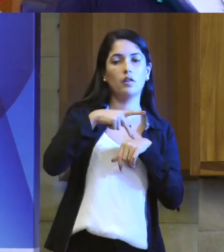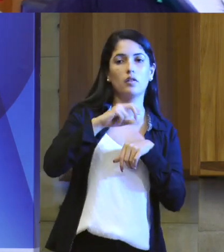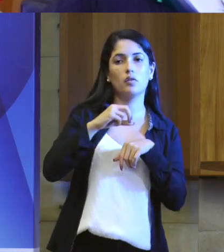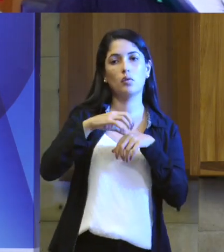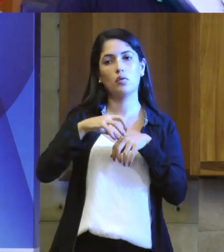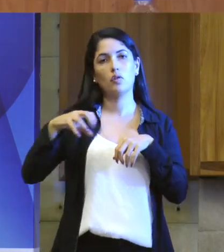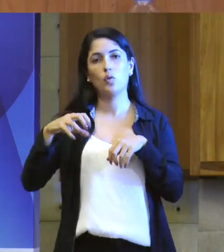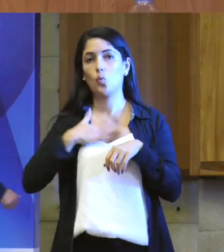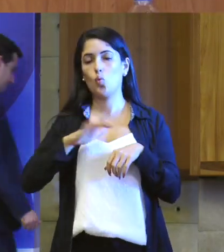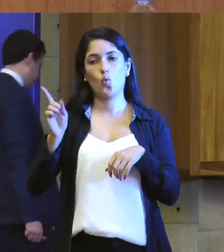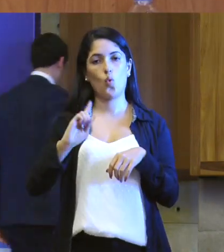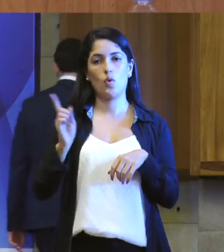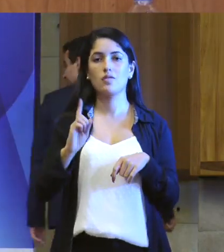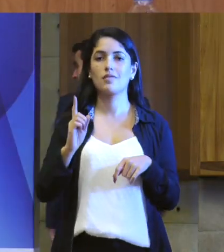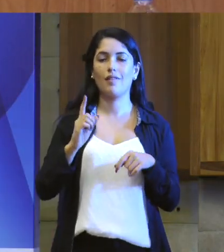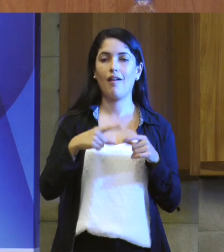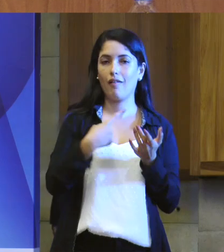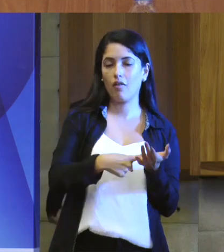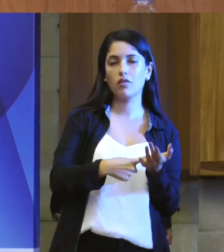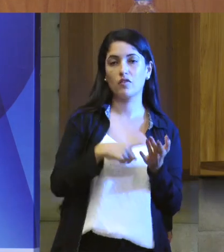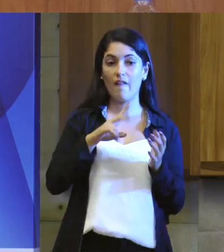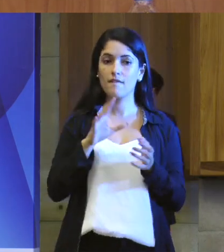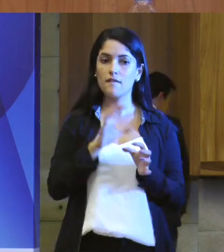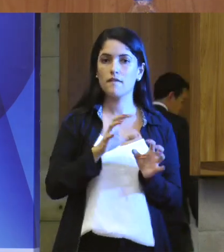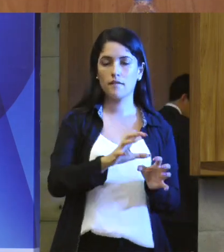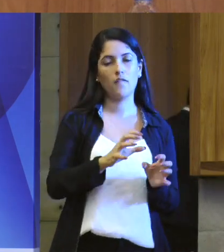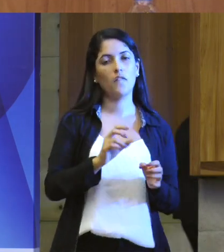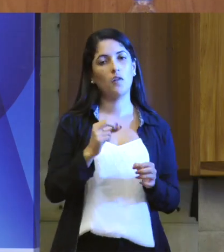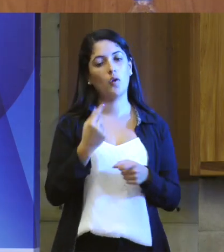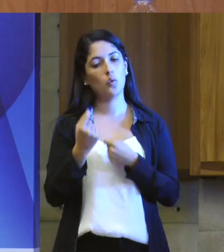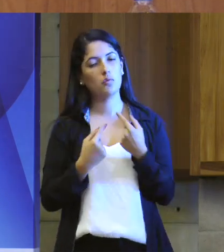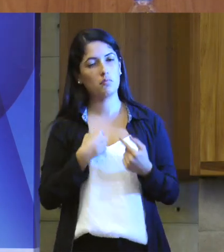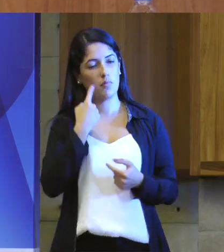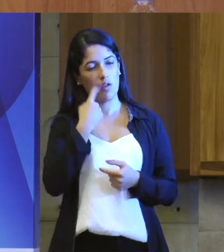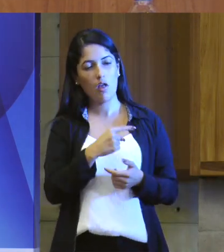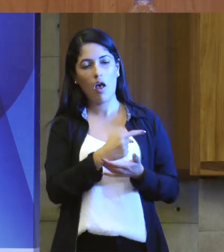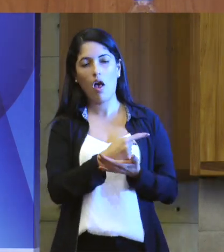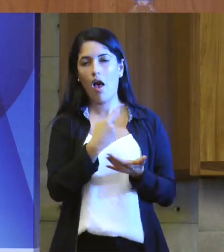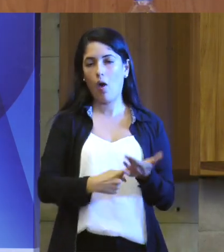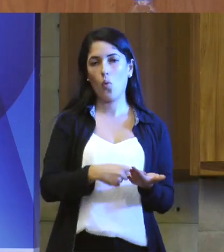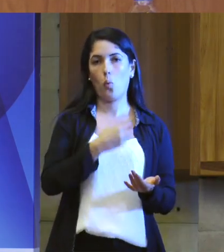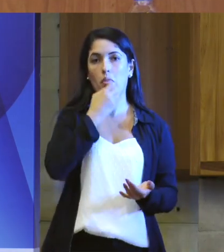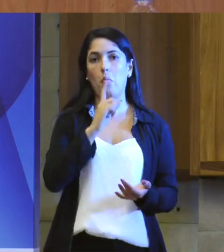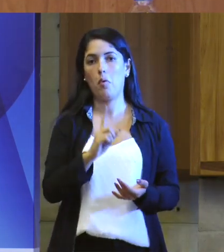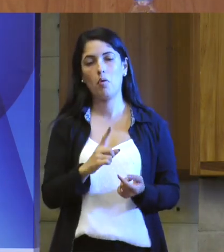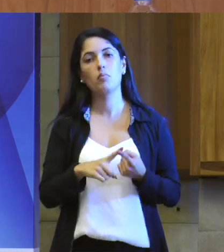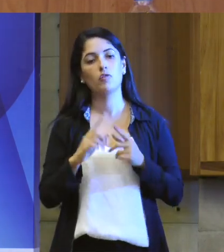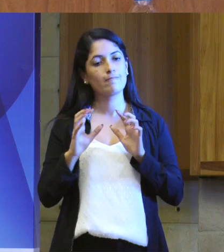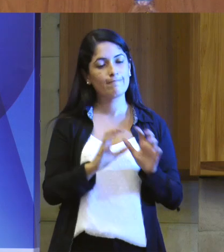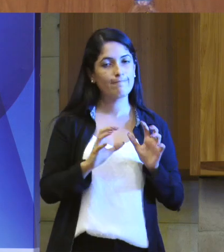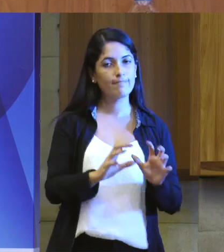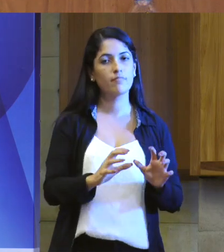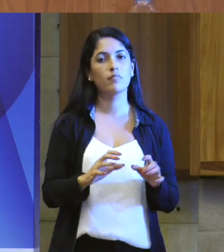elementos do acordo faça uma pressão é normal que alguns países que consideram que o acordo não é tão benéfico é façam